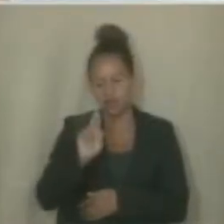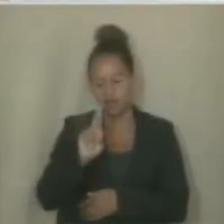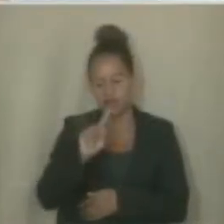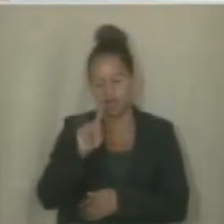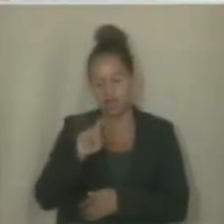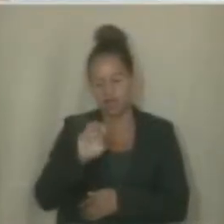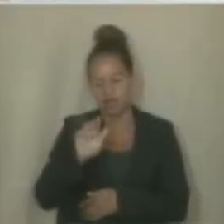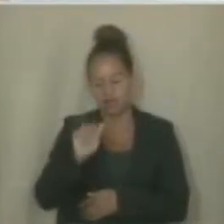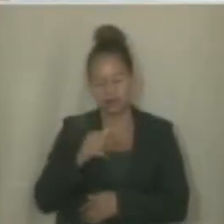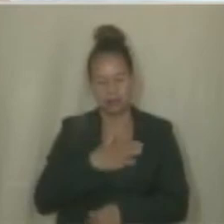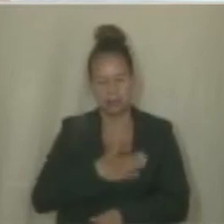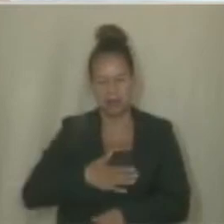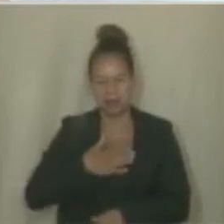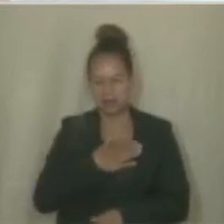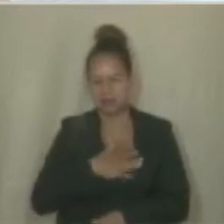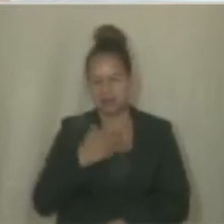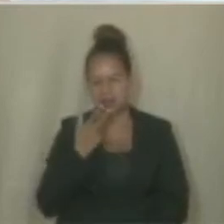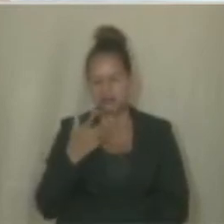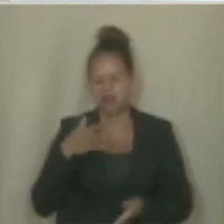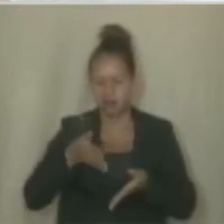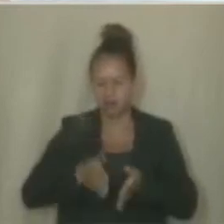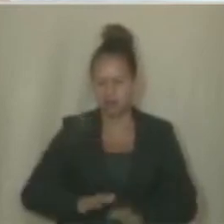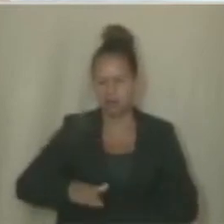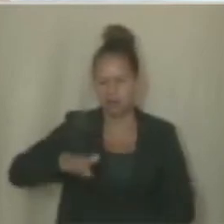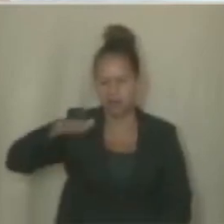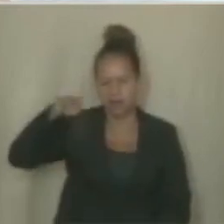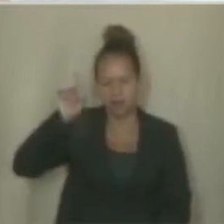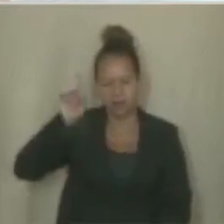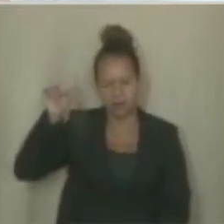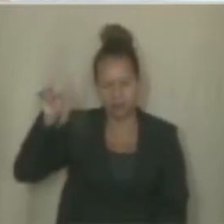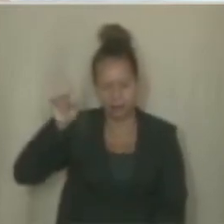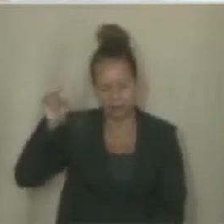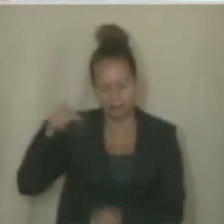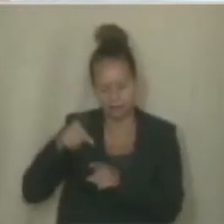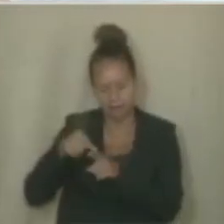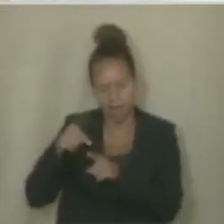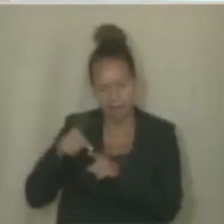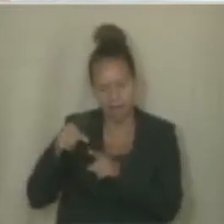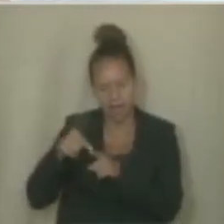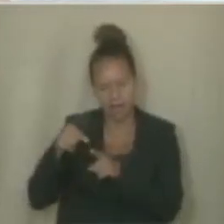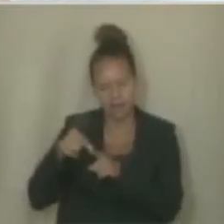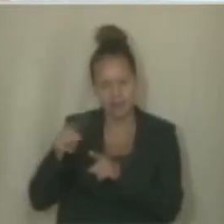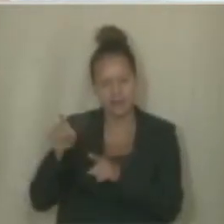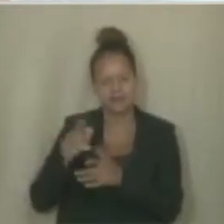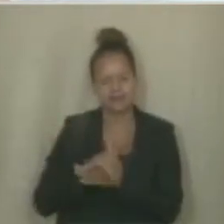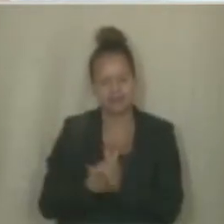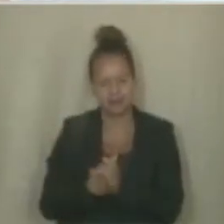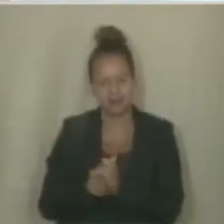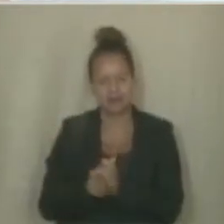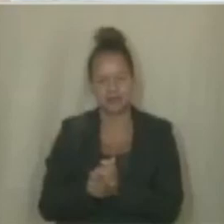e o prazer de falar dela a qual sou nascido e criado naquele